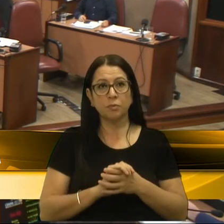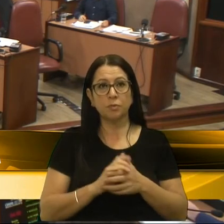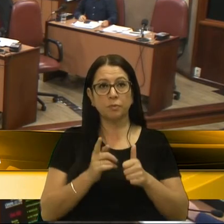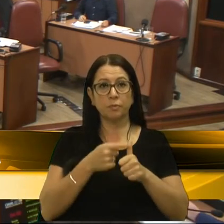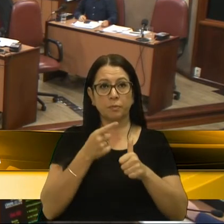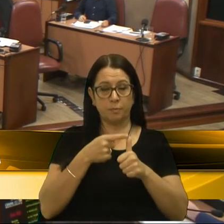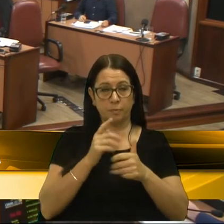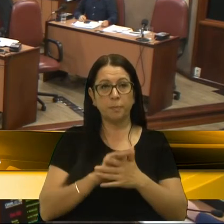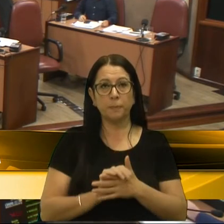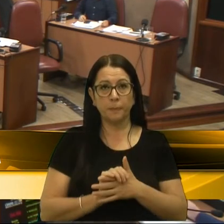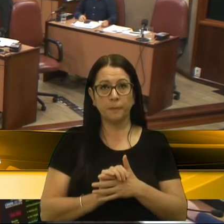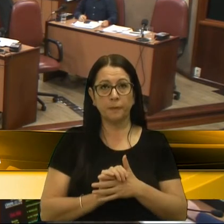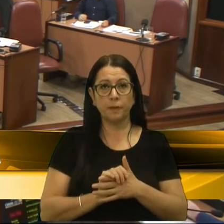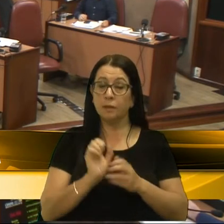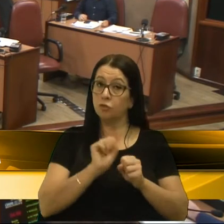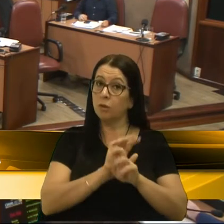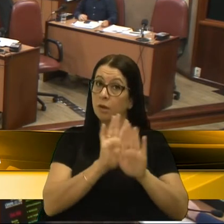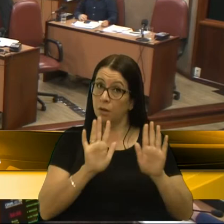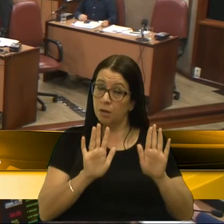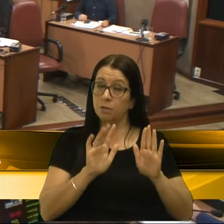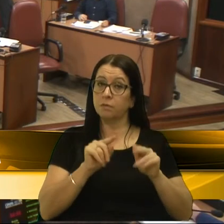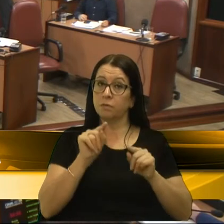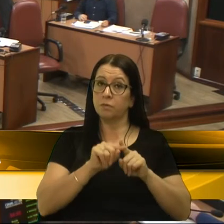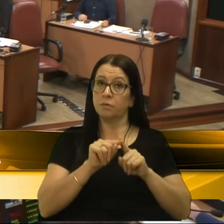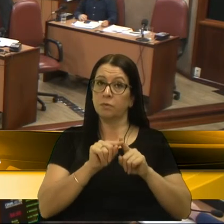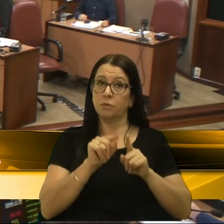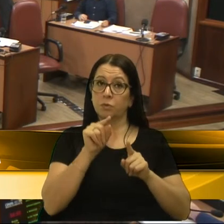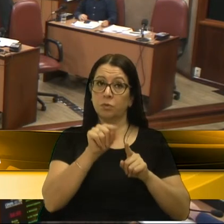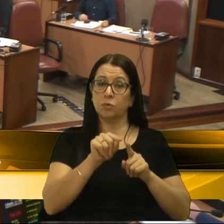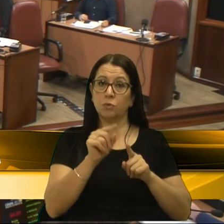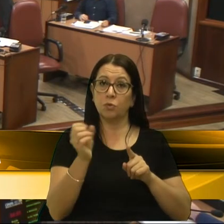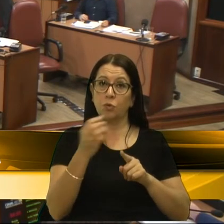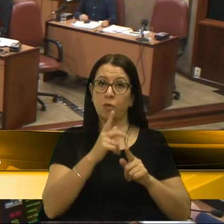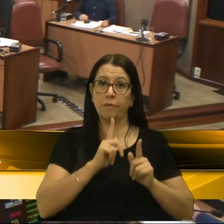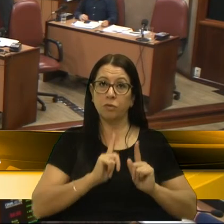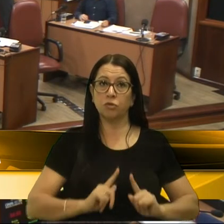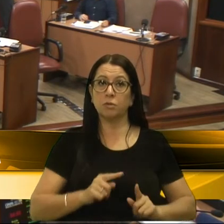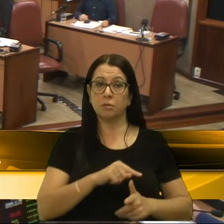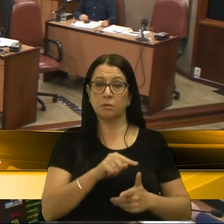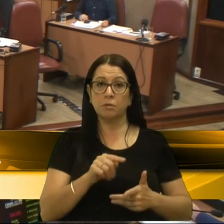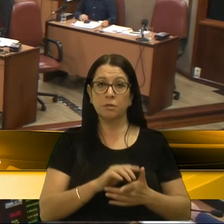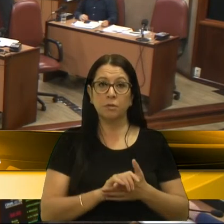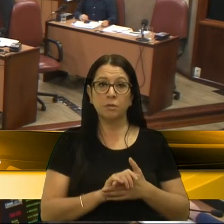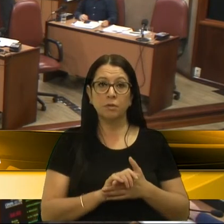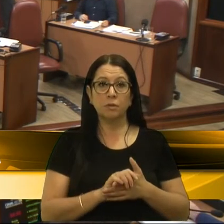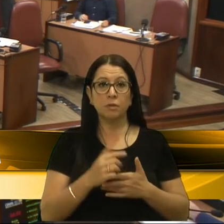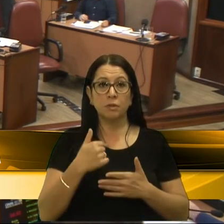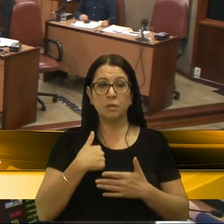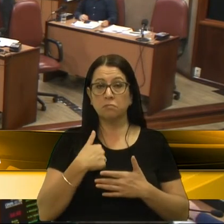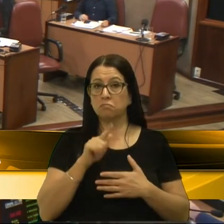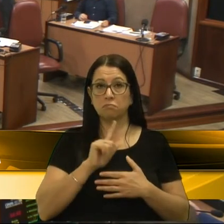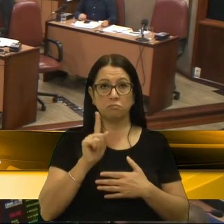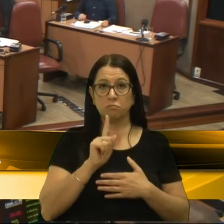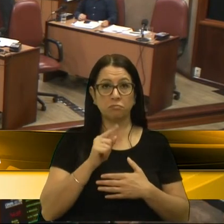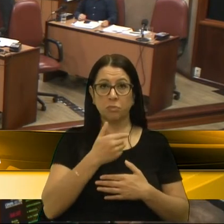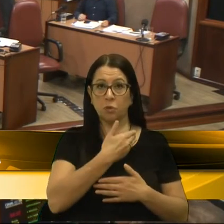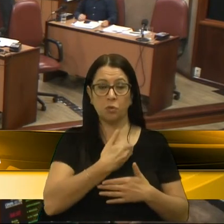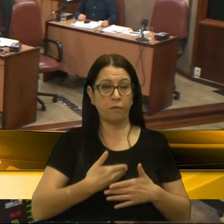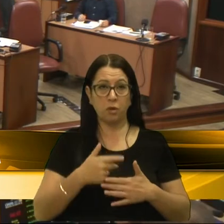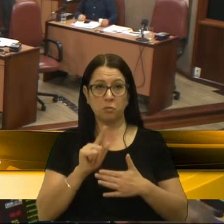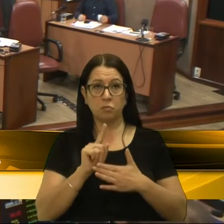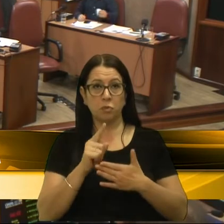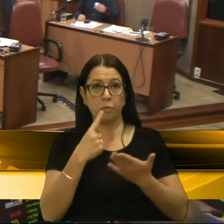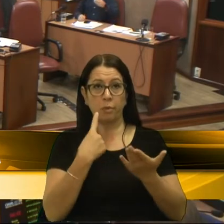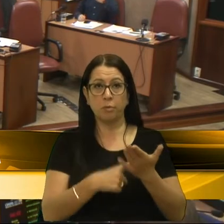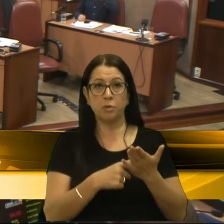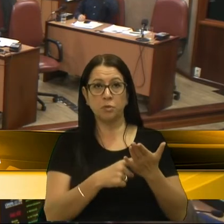Primeiro, deixar claro que com o advento dessa nova gestão, embora eu não seja do governo, não tenha um compromisso